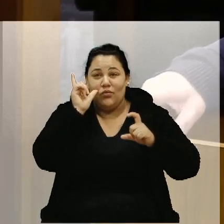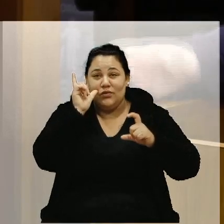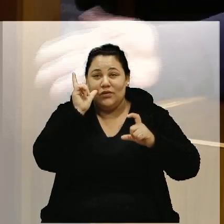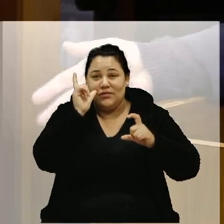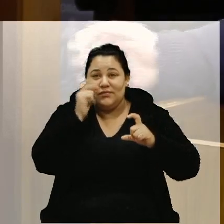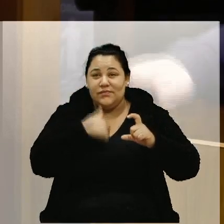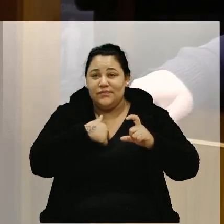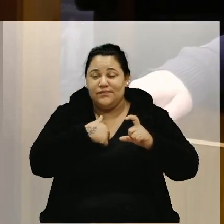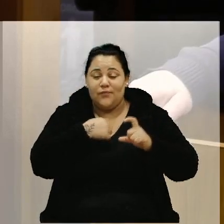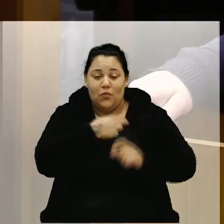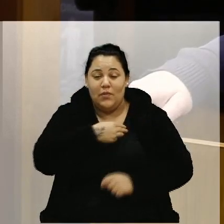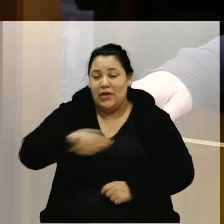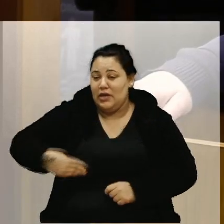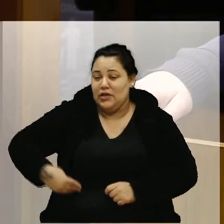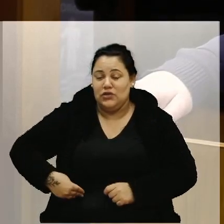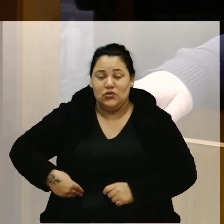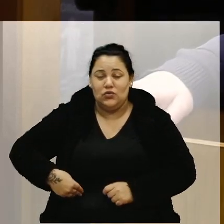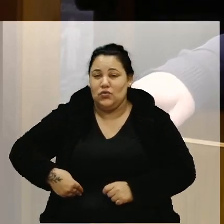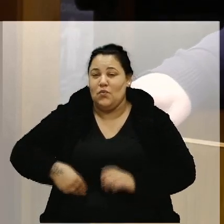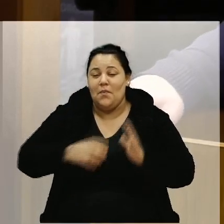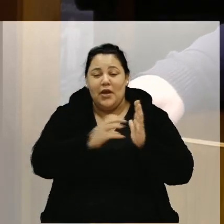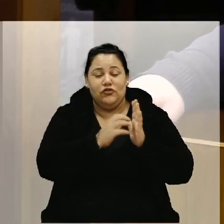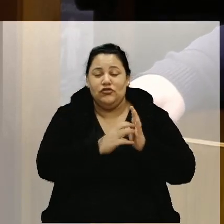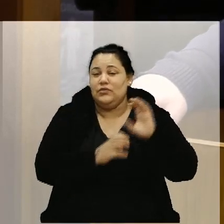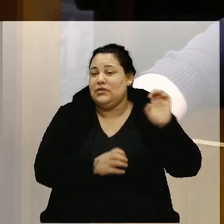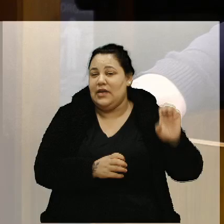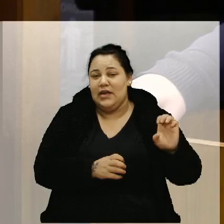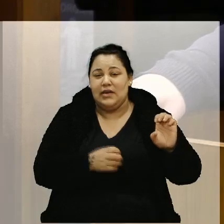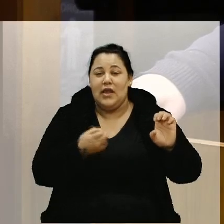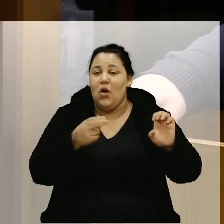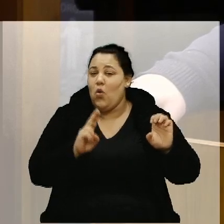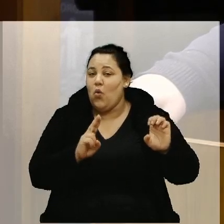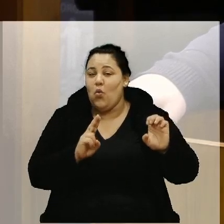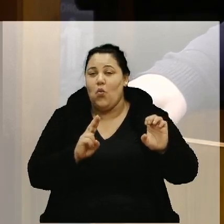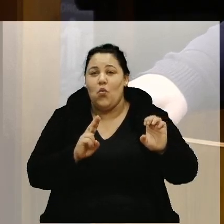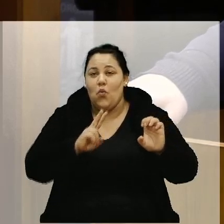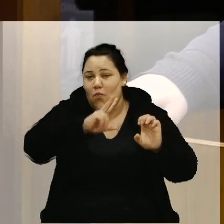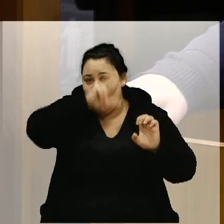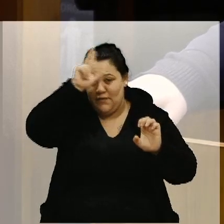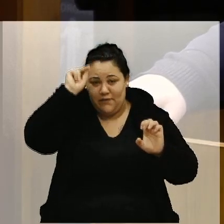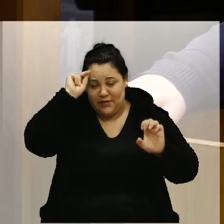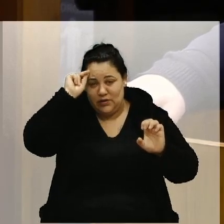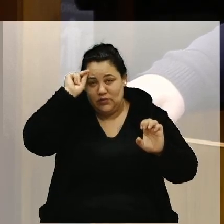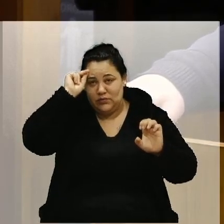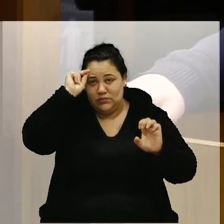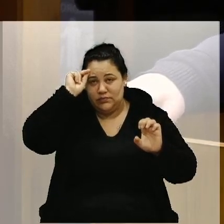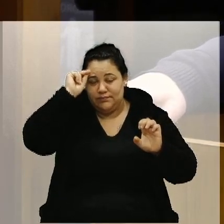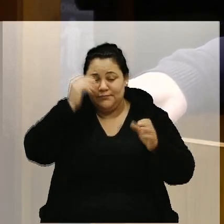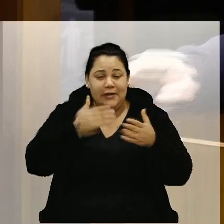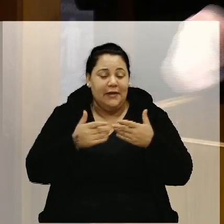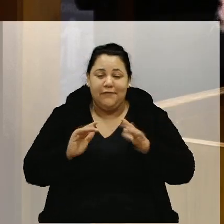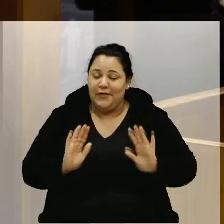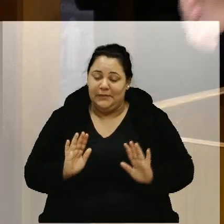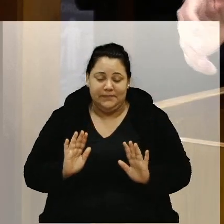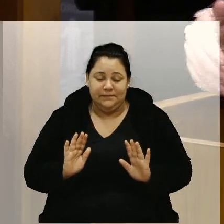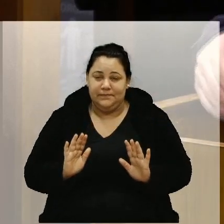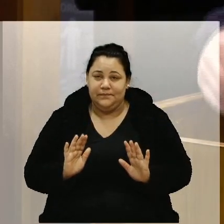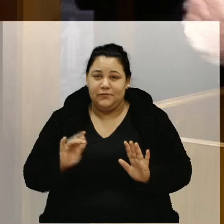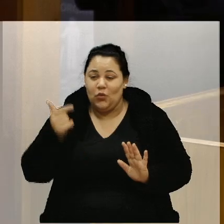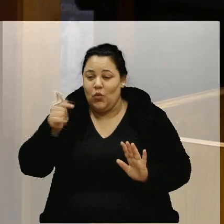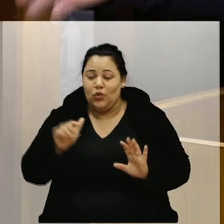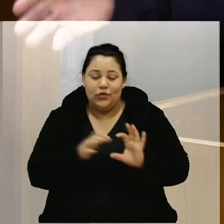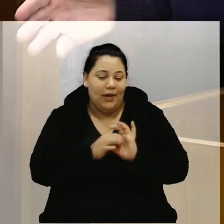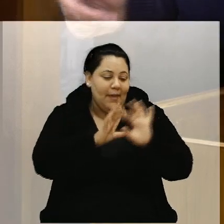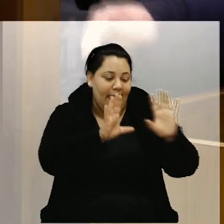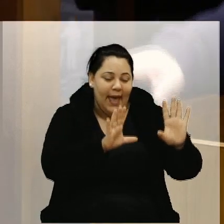um ministro do partido de esquerda, o prefeito do partido, enfim, o outro liberal,